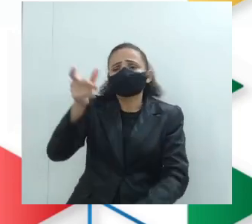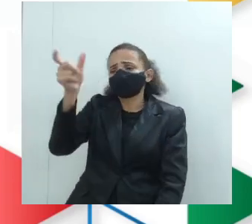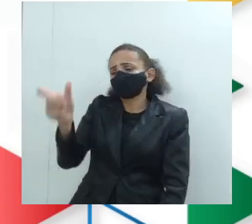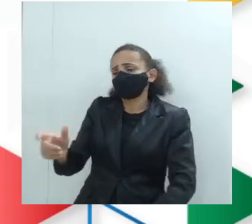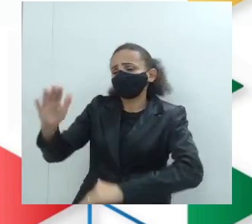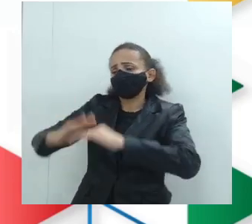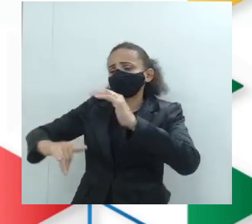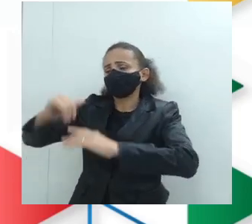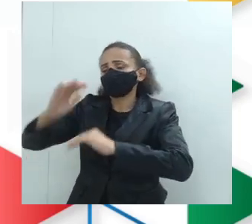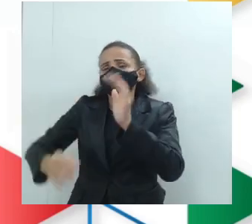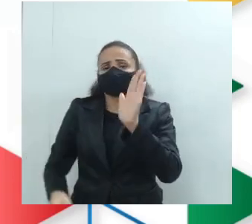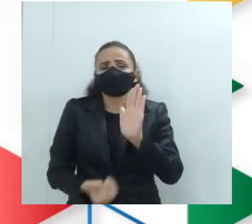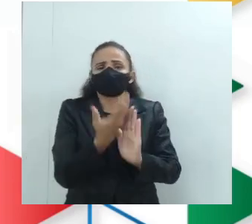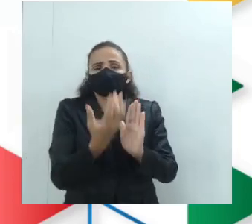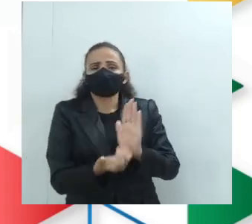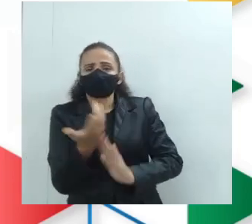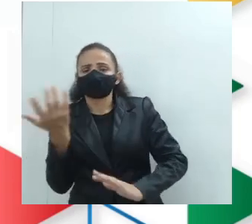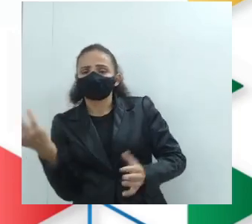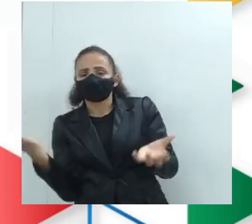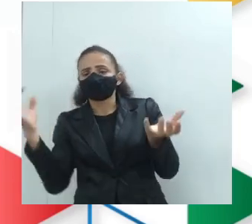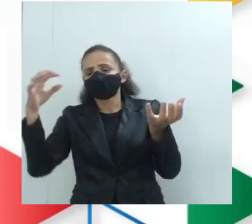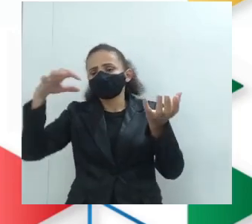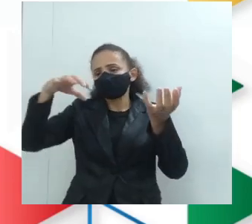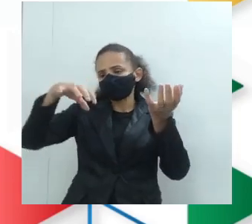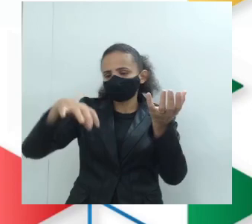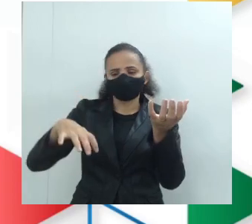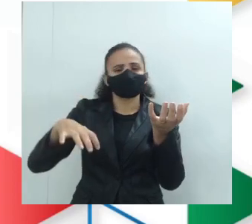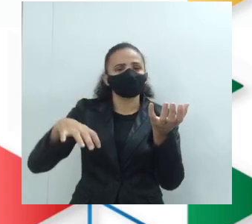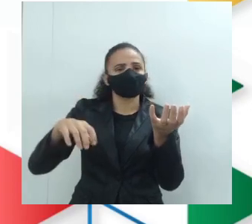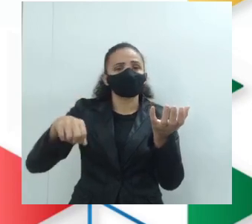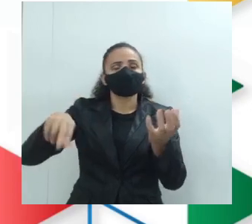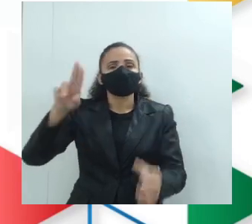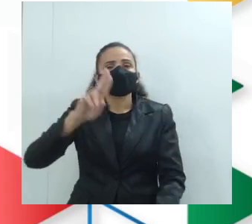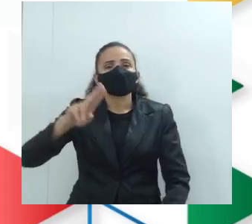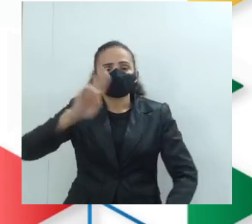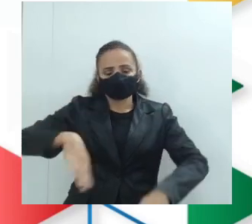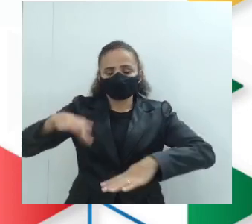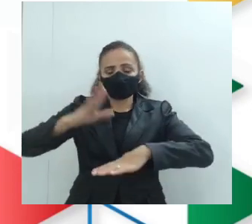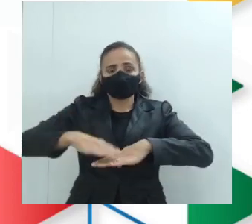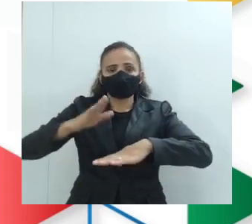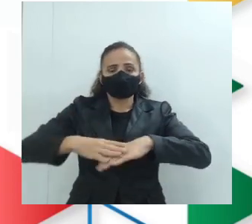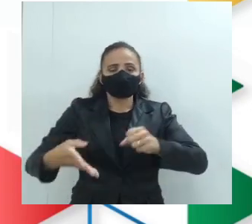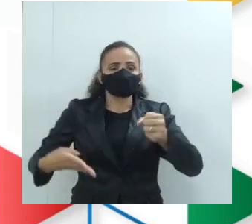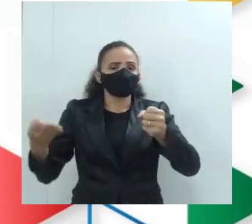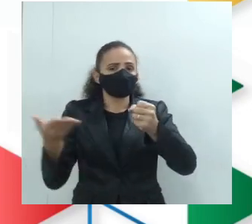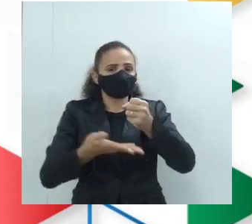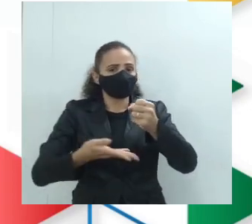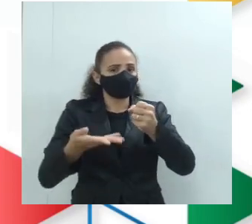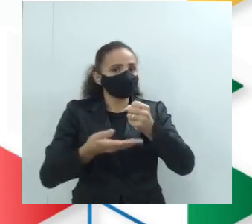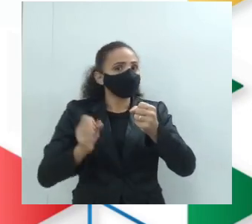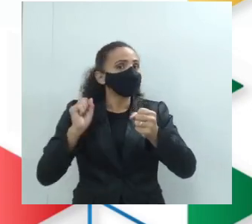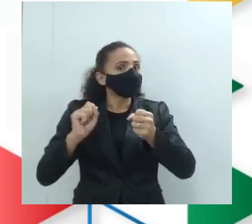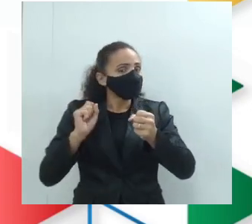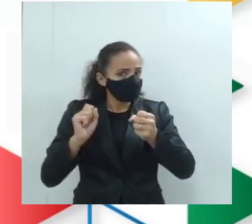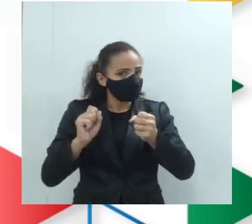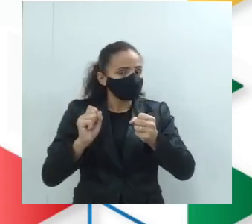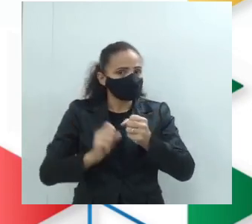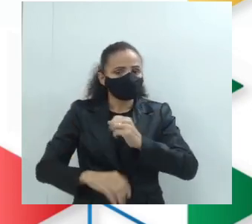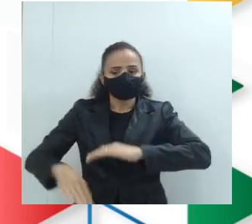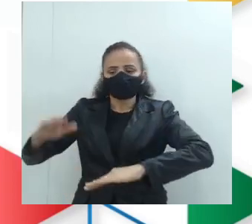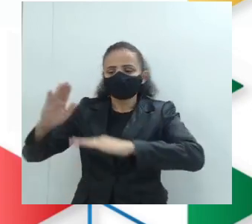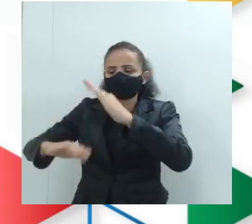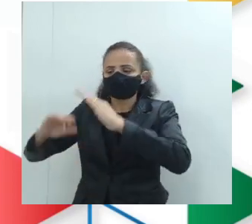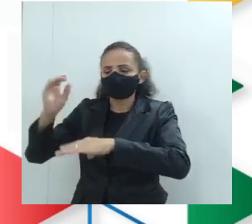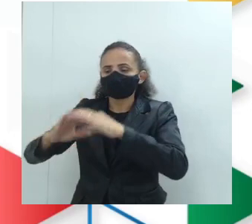ele construiu isso aí? E ele teve uma ideia maravilhosa. Ele usou a matemática como base. Um grande arquiteto